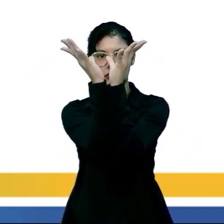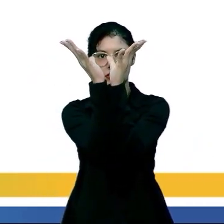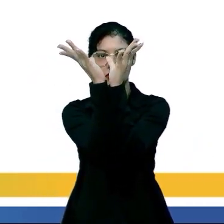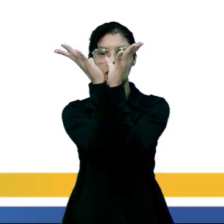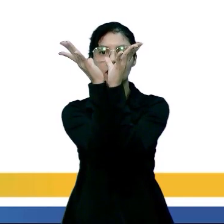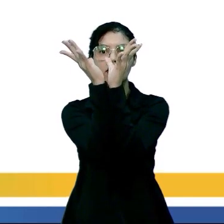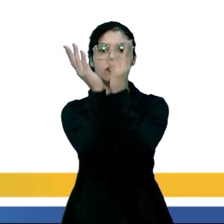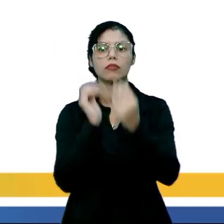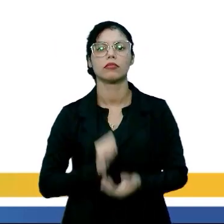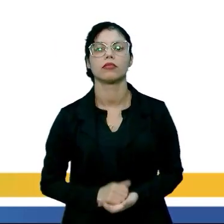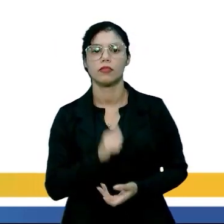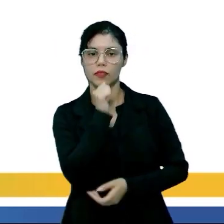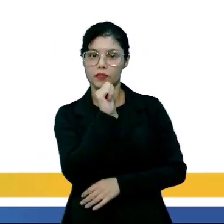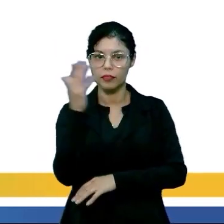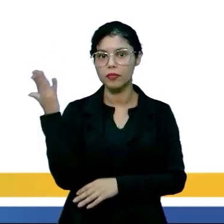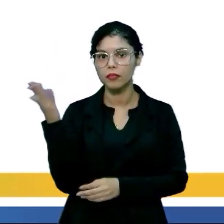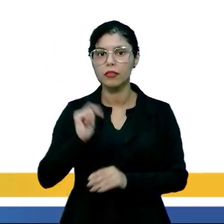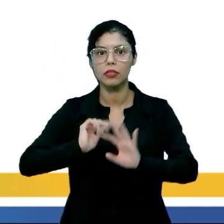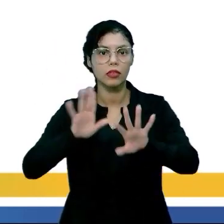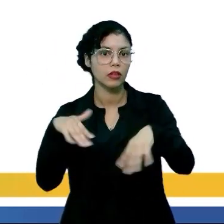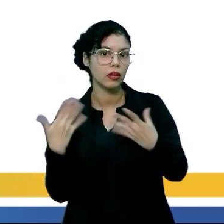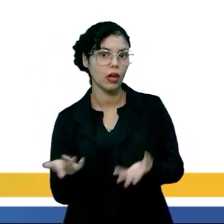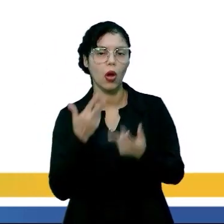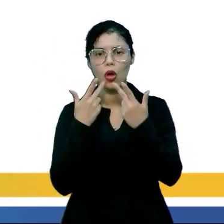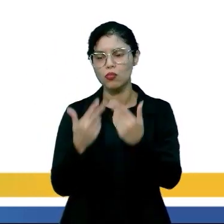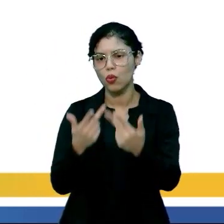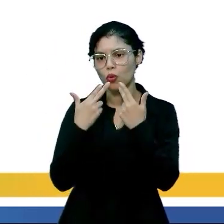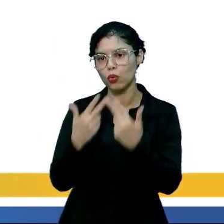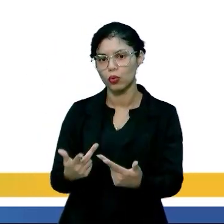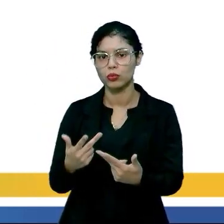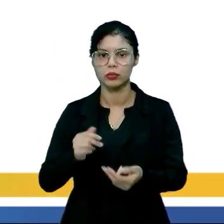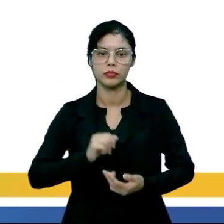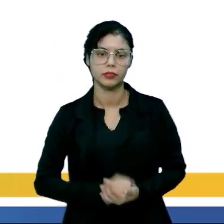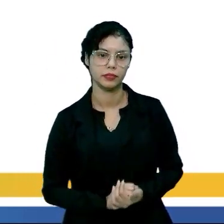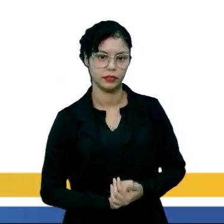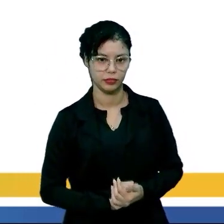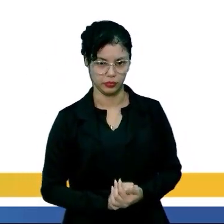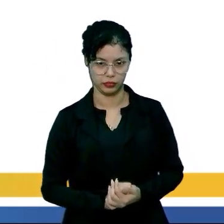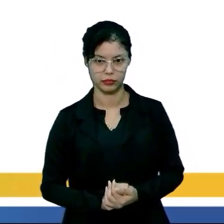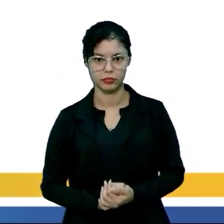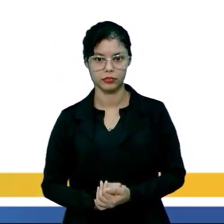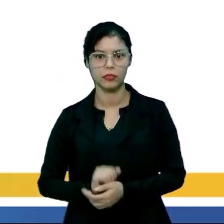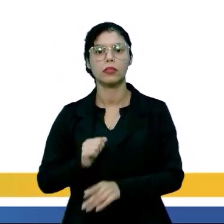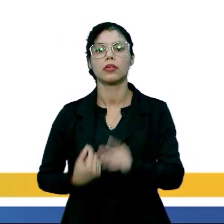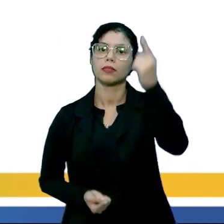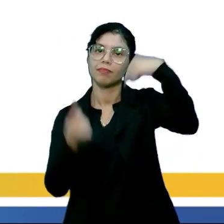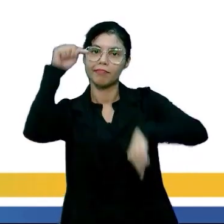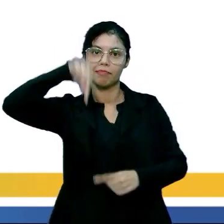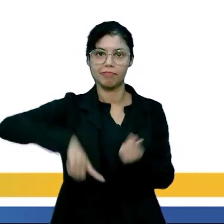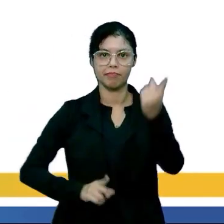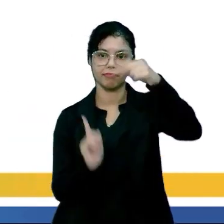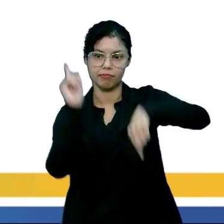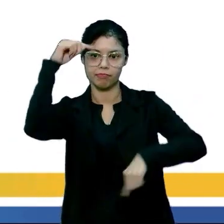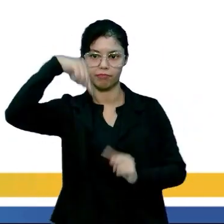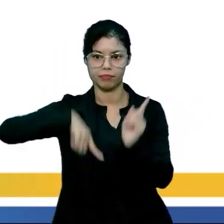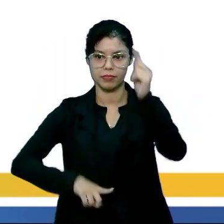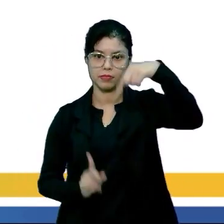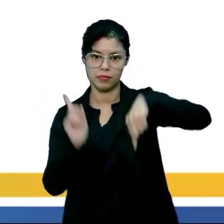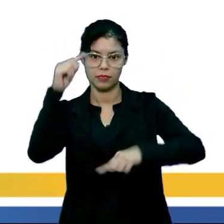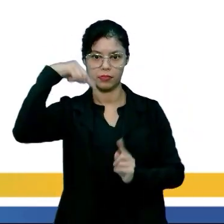samambaias, né? Aqui, pessoal, qual é a novidade evolutiva? Tem vasos condutores,